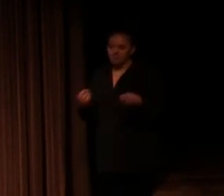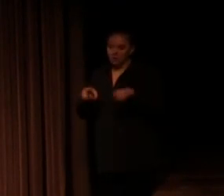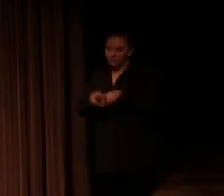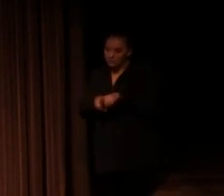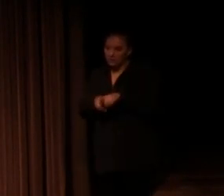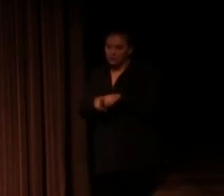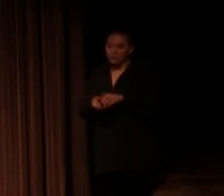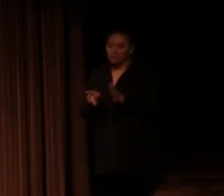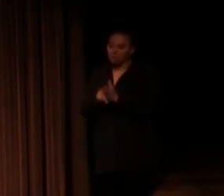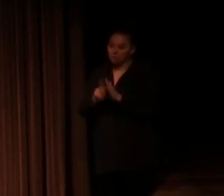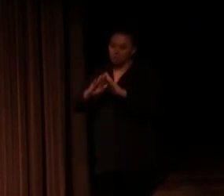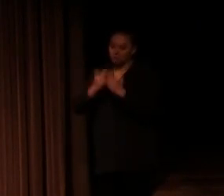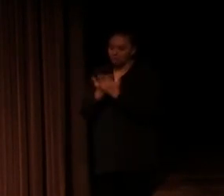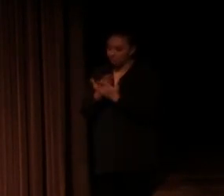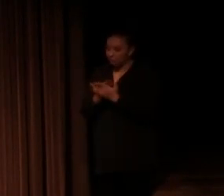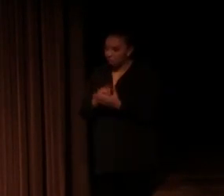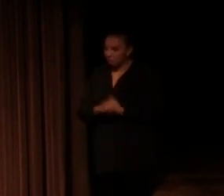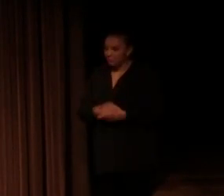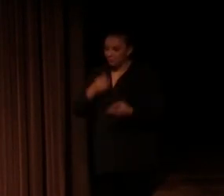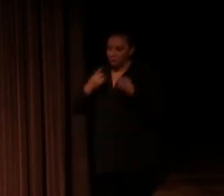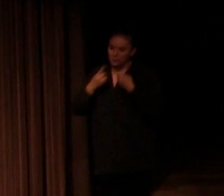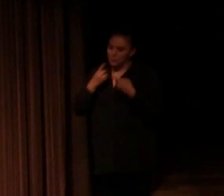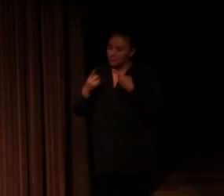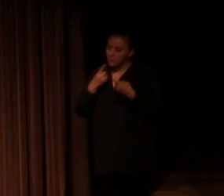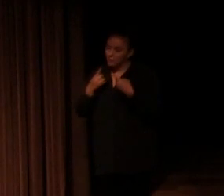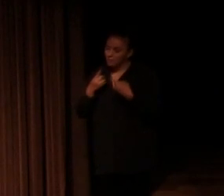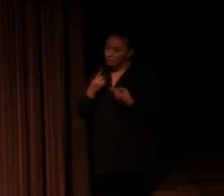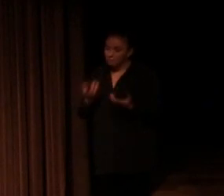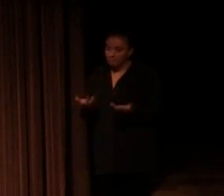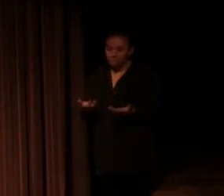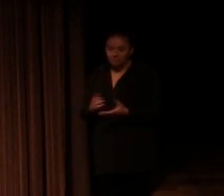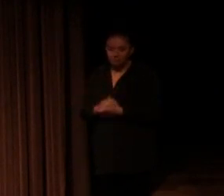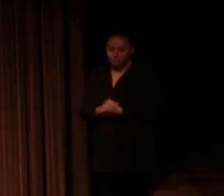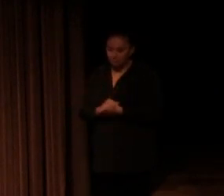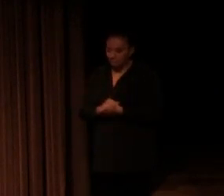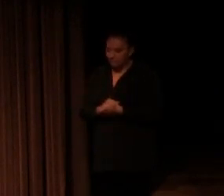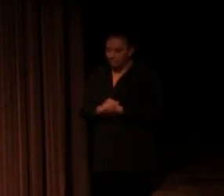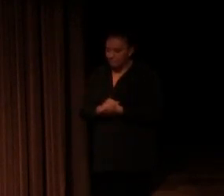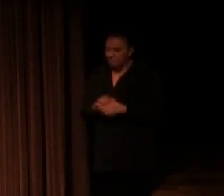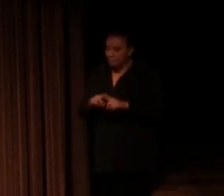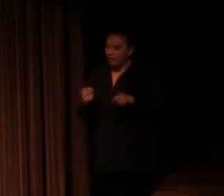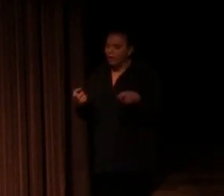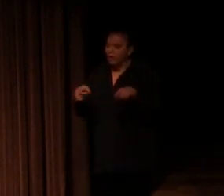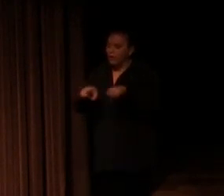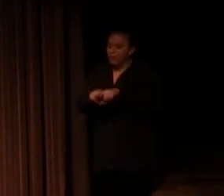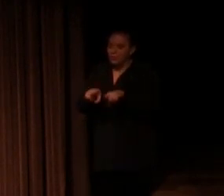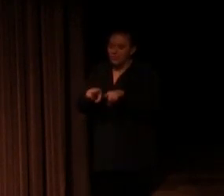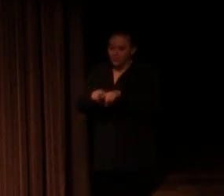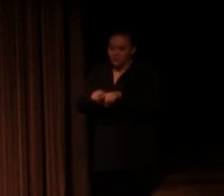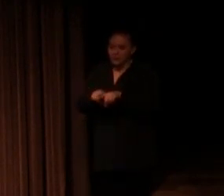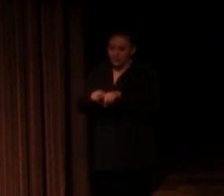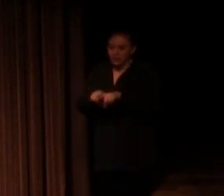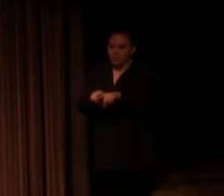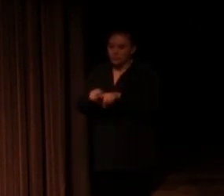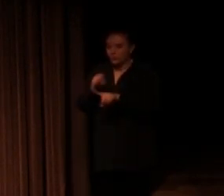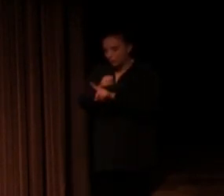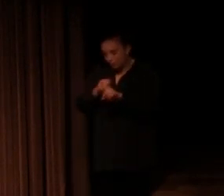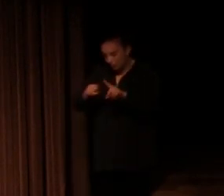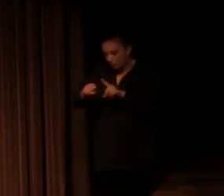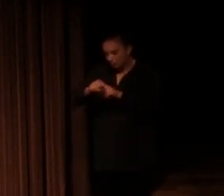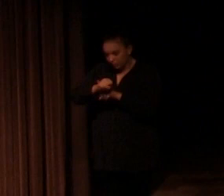direta ea polêmica enorme agora a gente não faz parceria com o terceiro setor com a sociedade civil